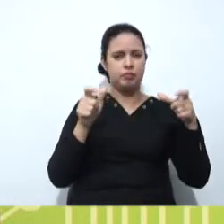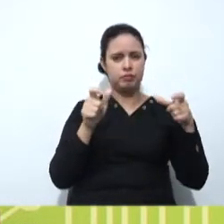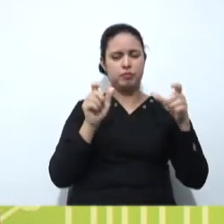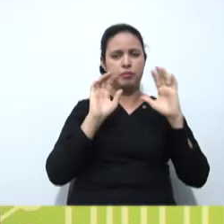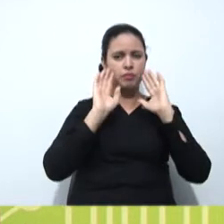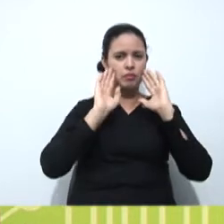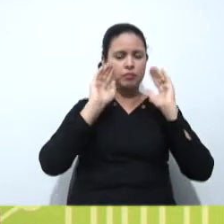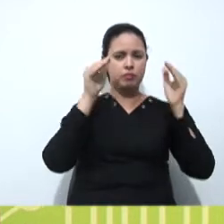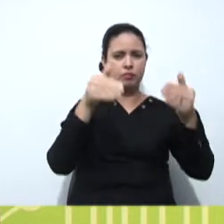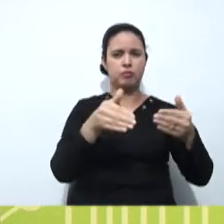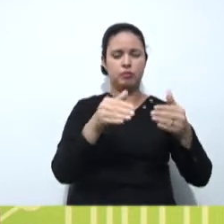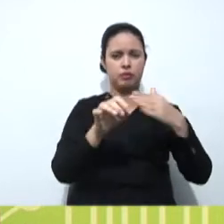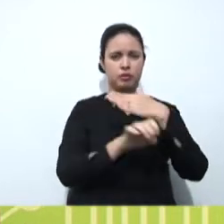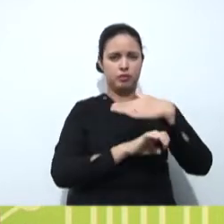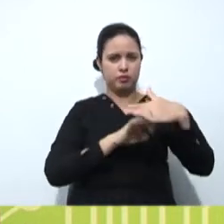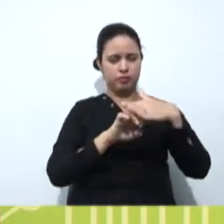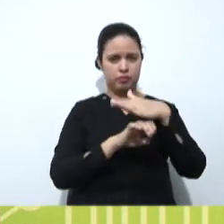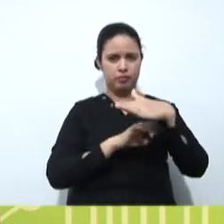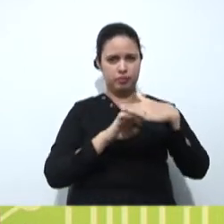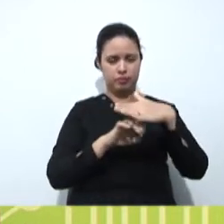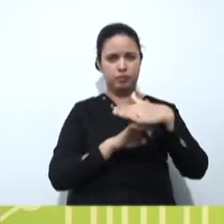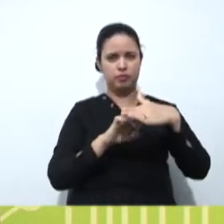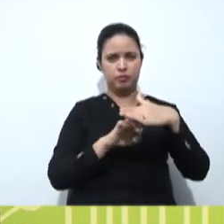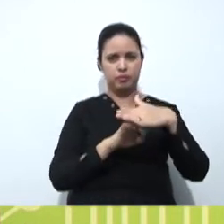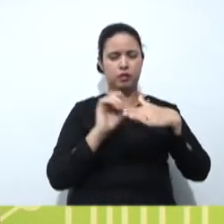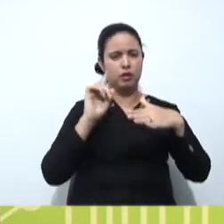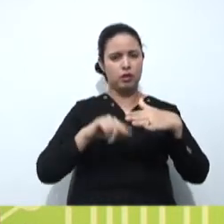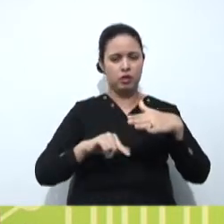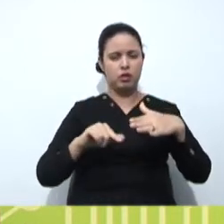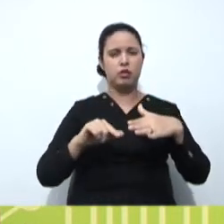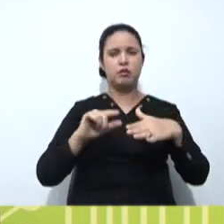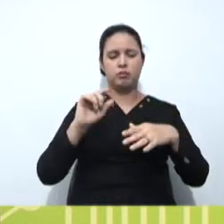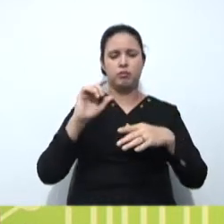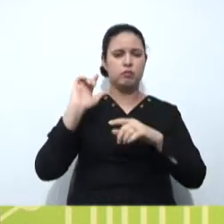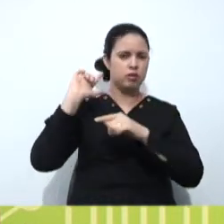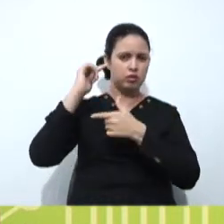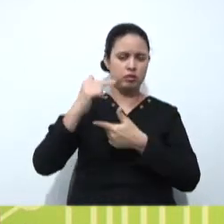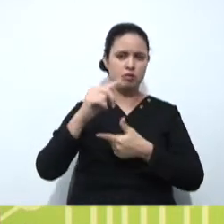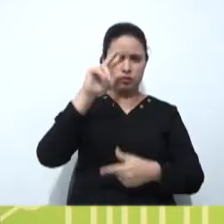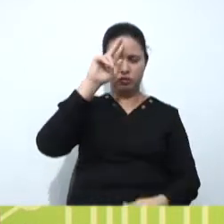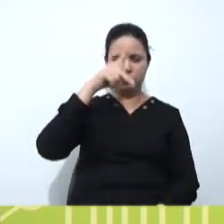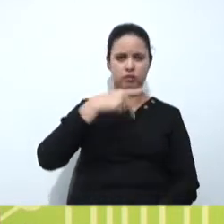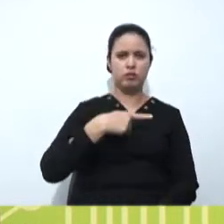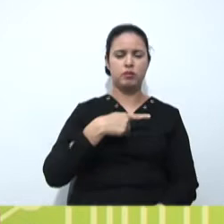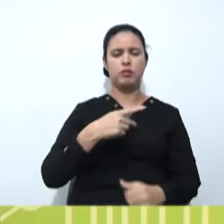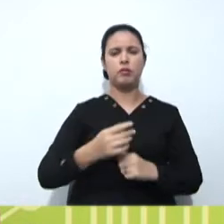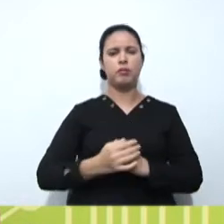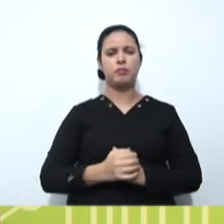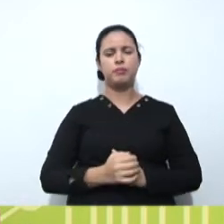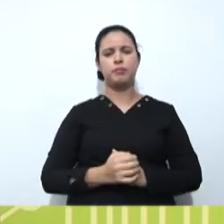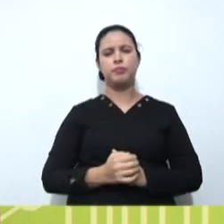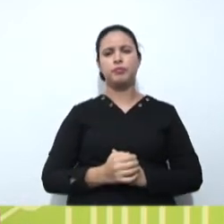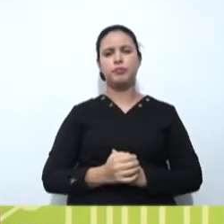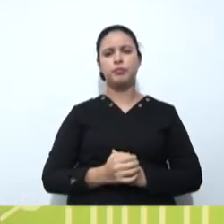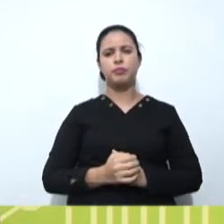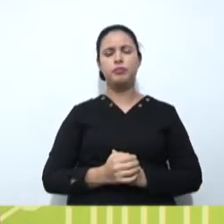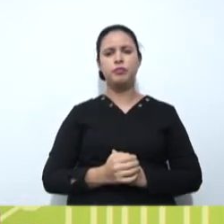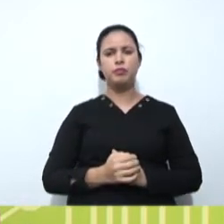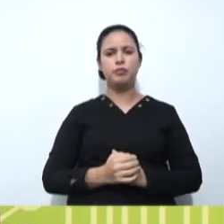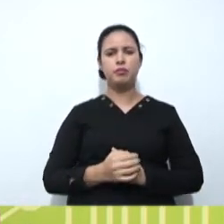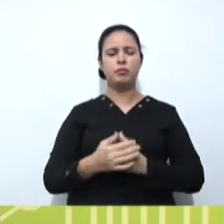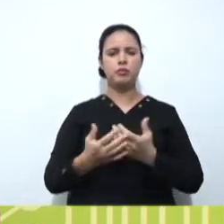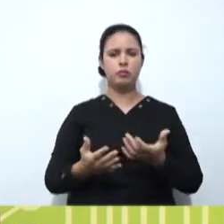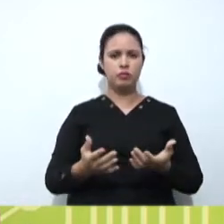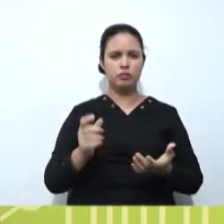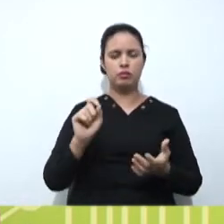centrado só em uma pessoa, né? O empreendedorismo tradicional individual. Agora, quando eu coopero,